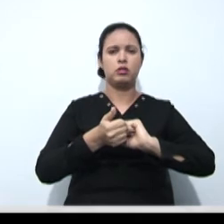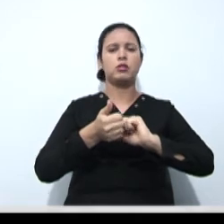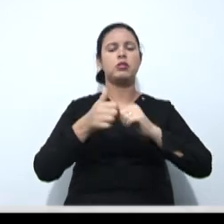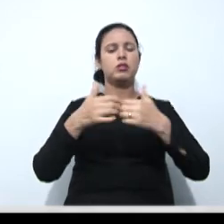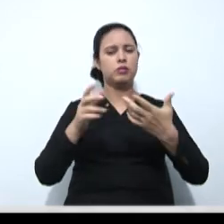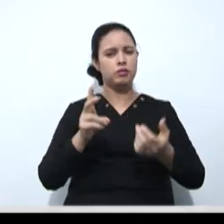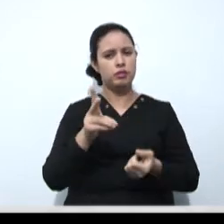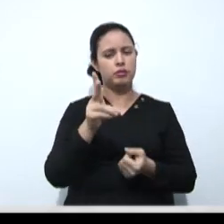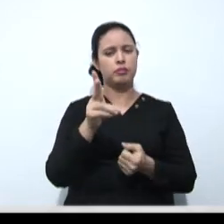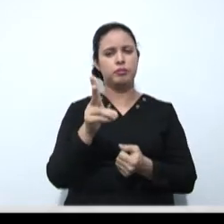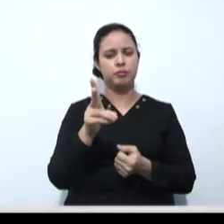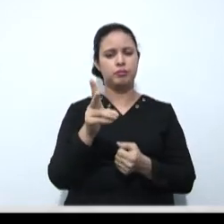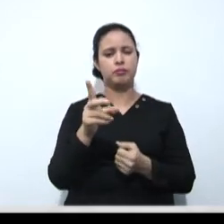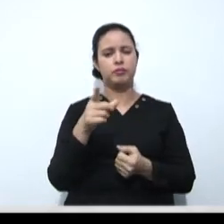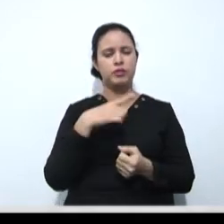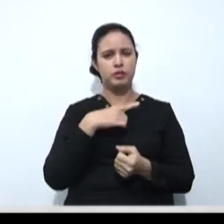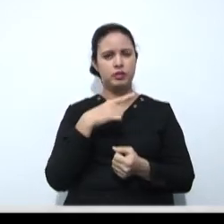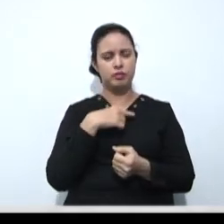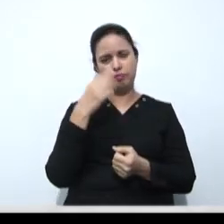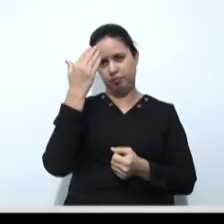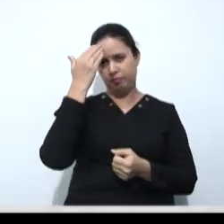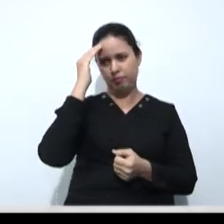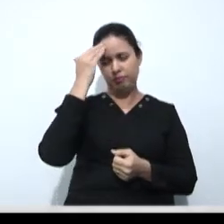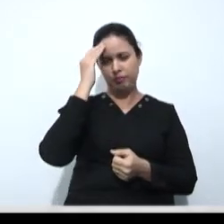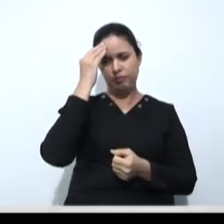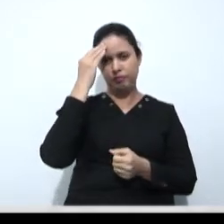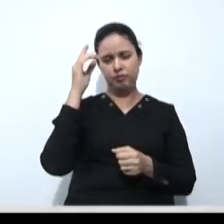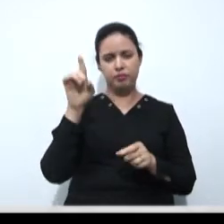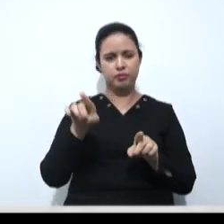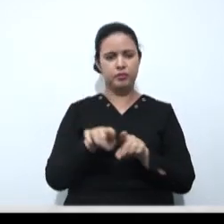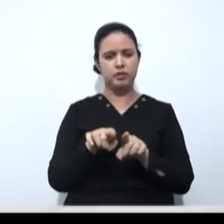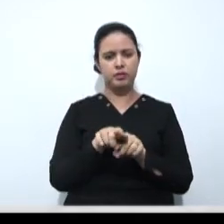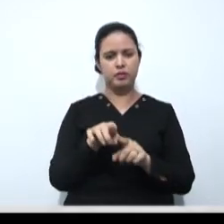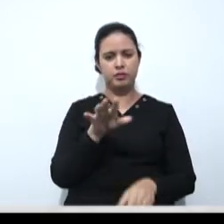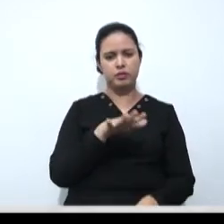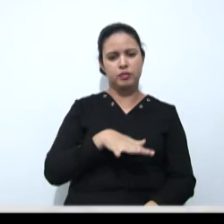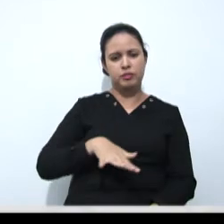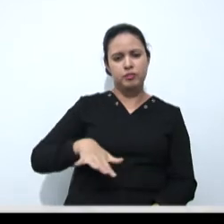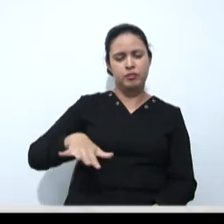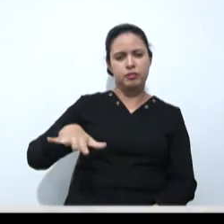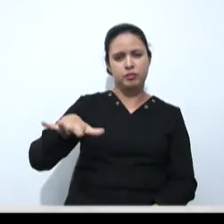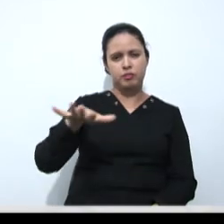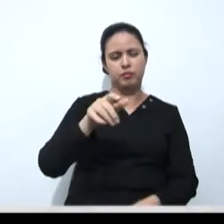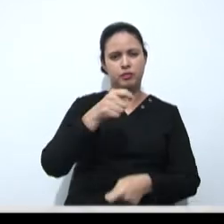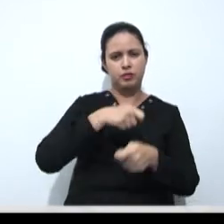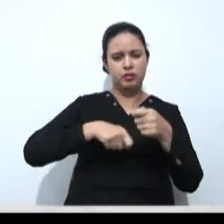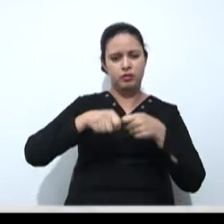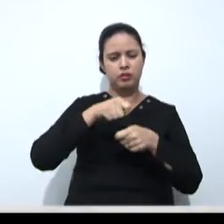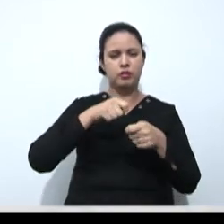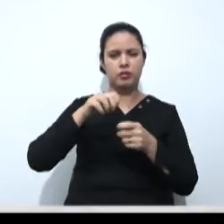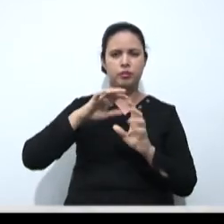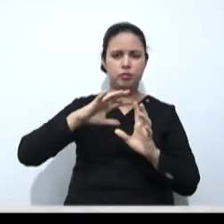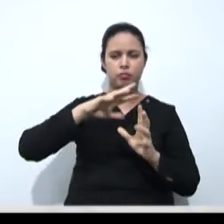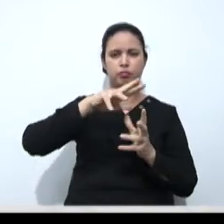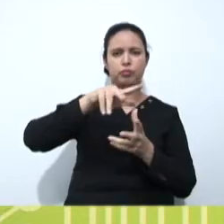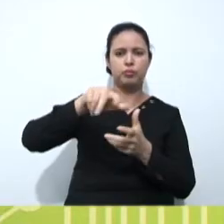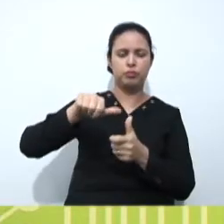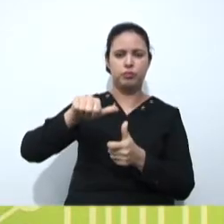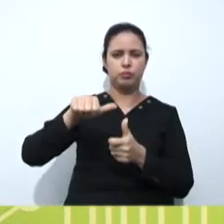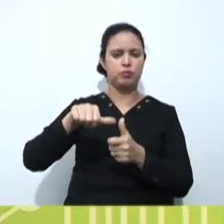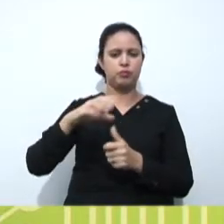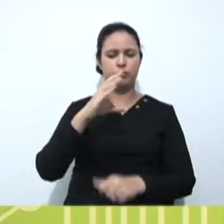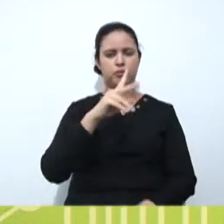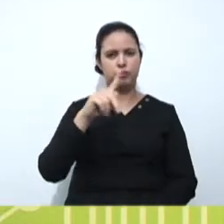acaba trazendo essa compreensão e para o ambiente dos negócios, do mercado, o mundo das cooperativas, é